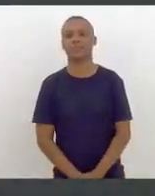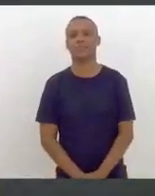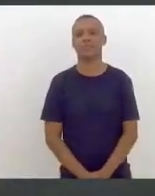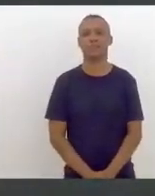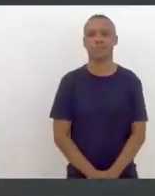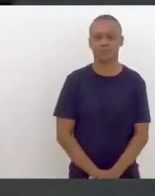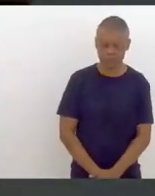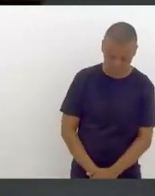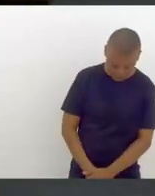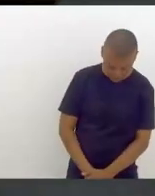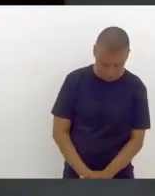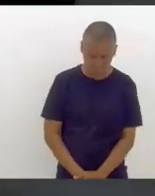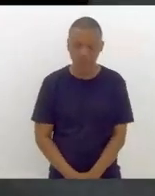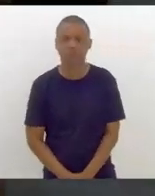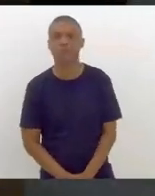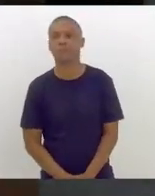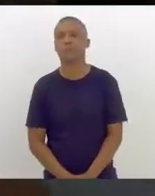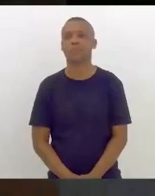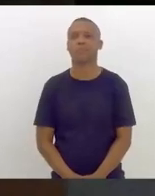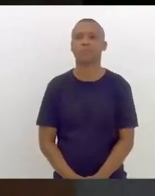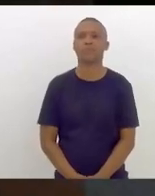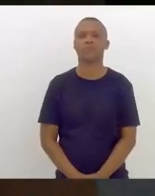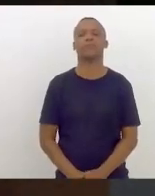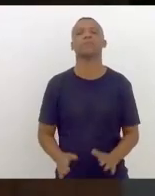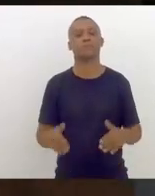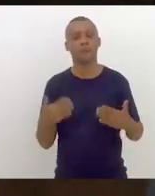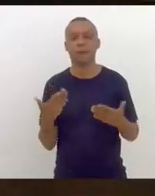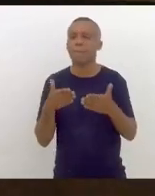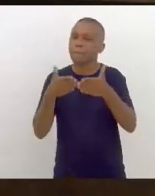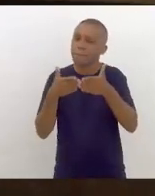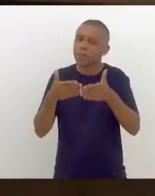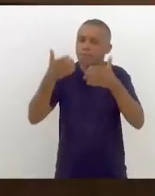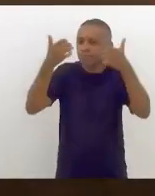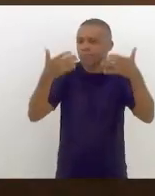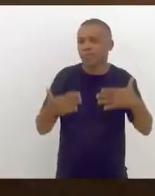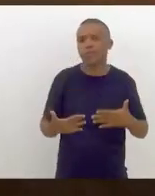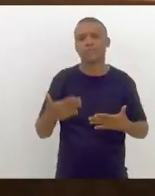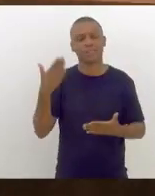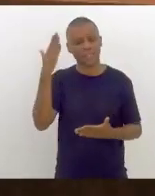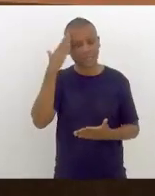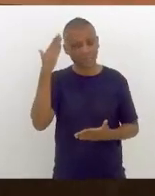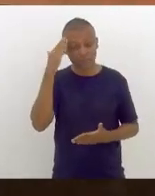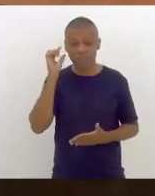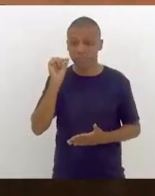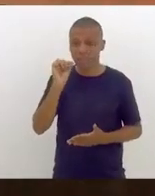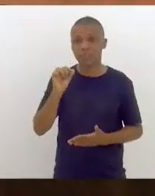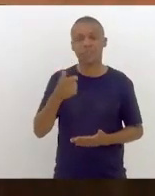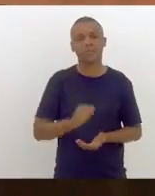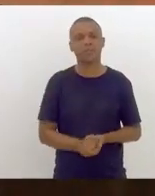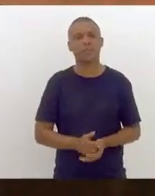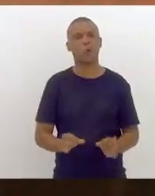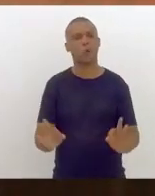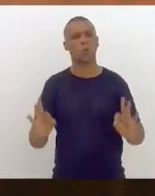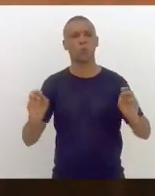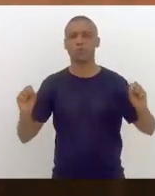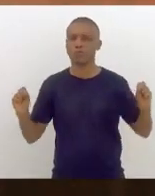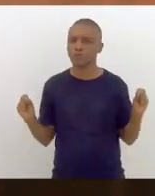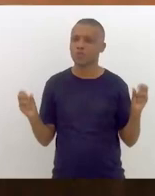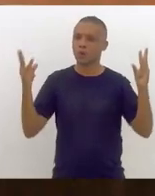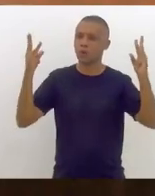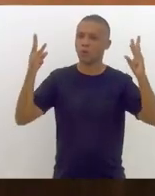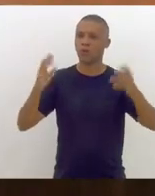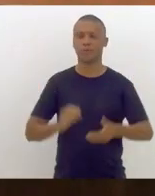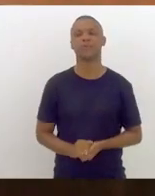aí presente vossa excelência tá dando um show